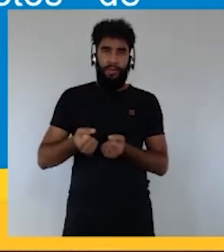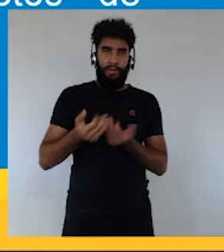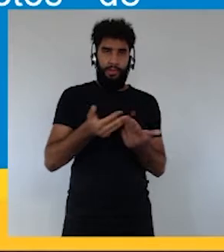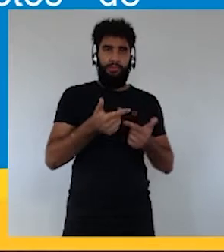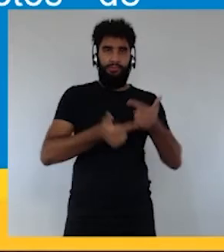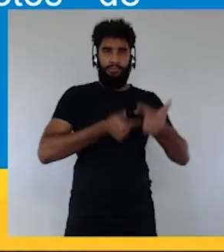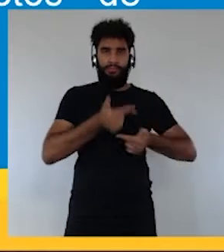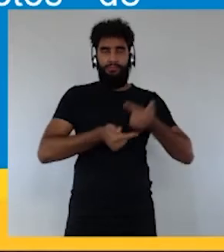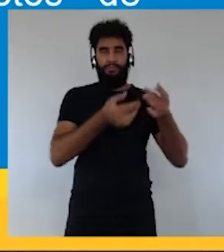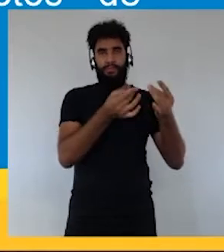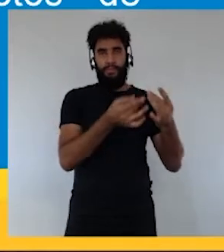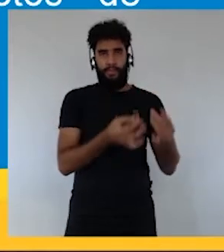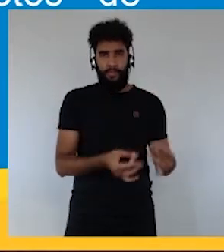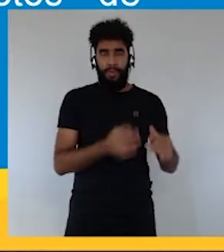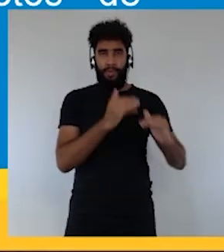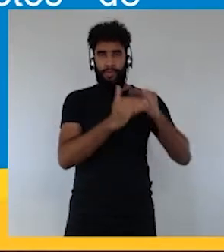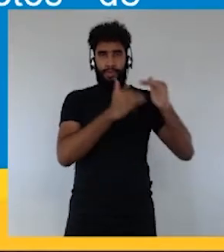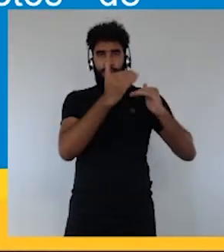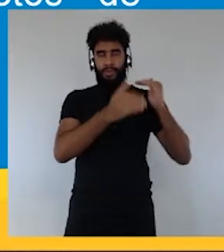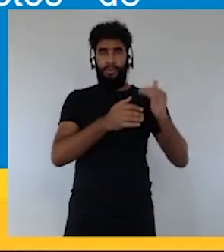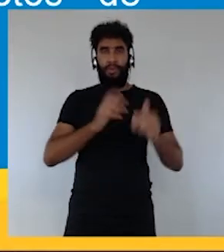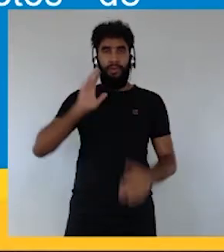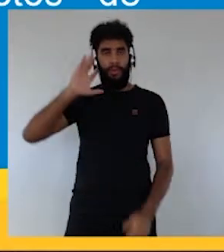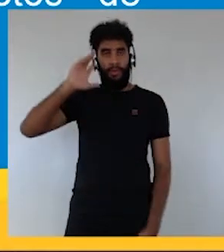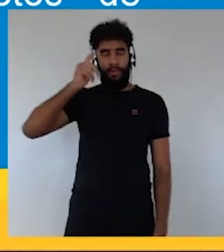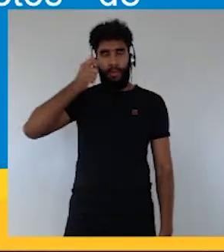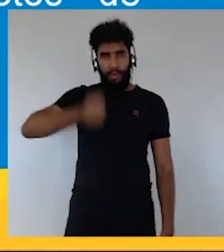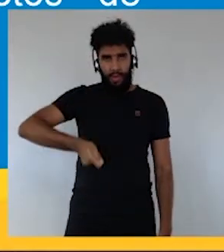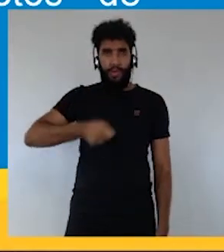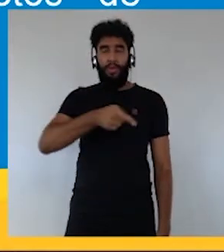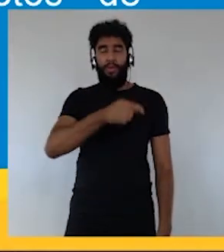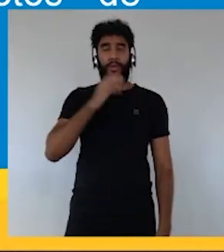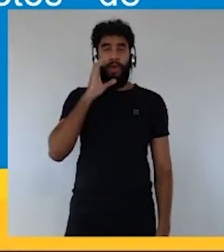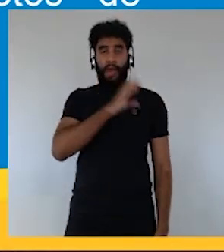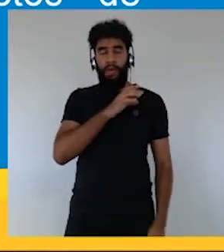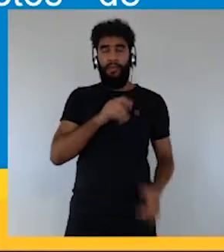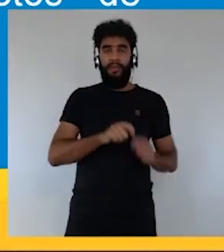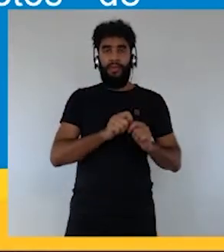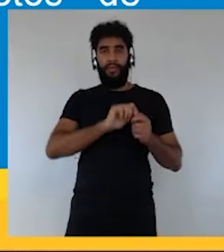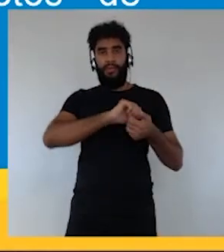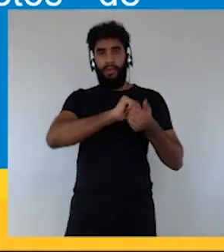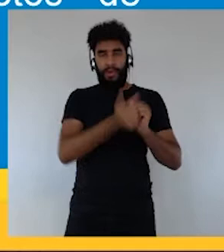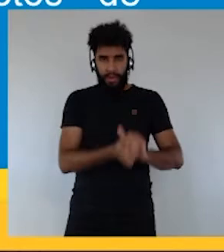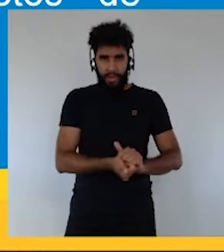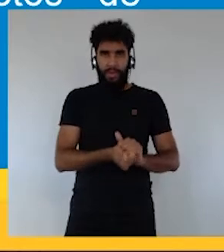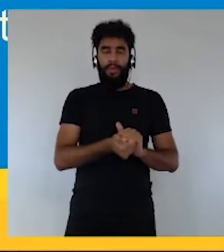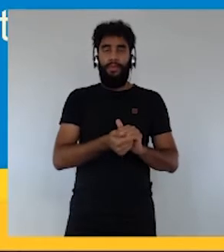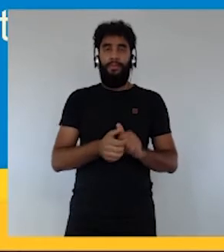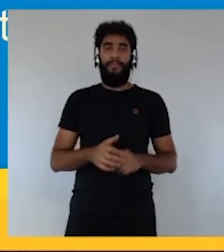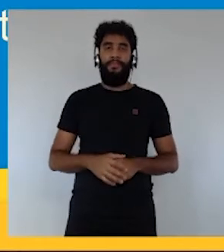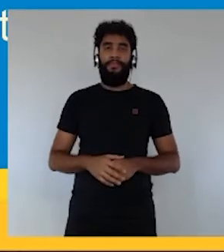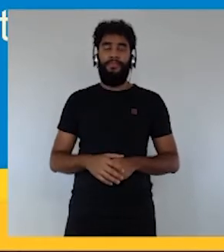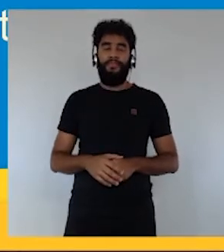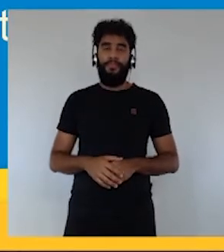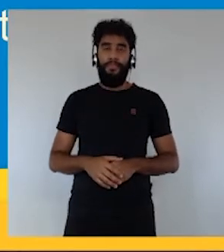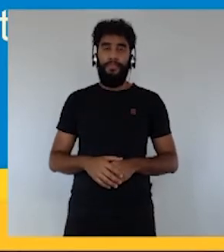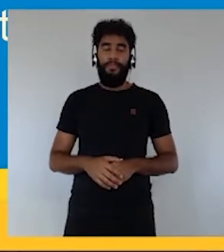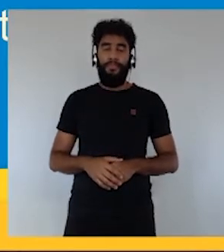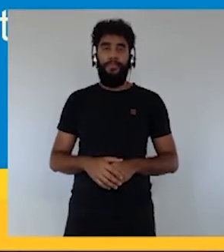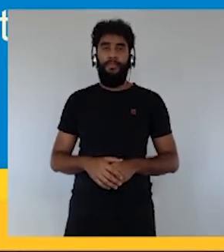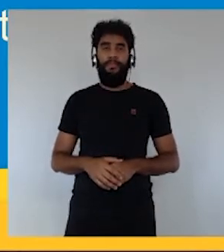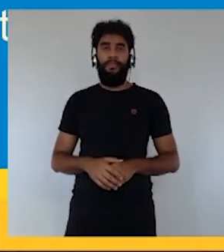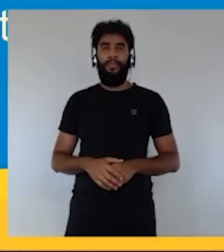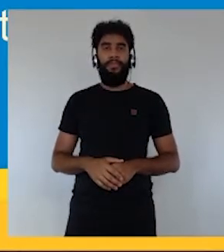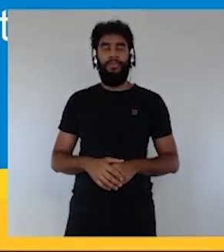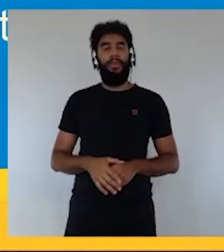no desenvolvimento da arbitragem local e foi muito rápido em adaptar esse procedimento do CIARB para o mercado local. O